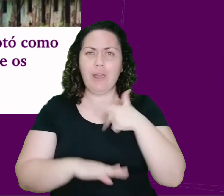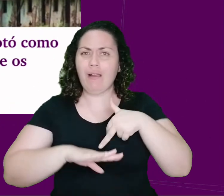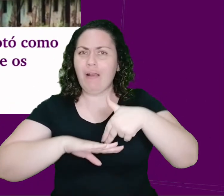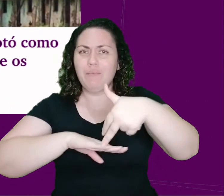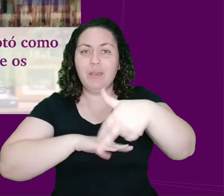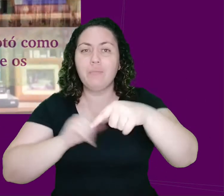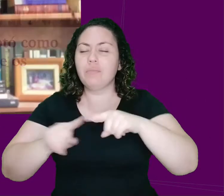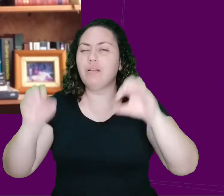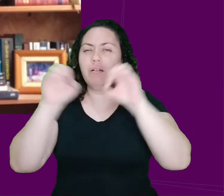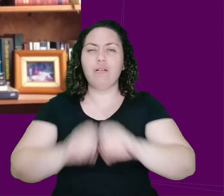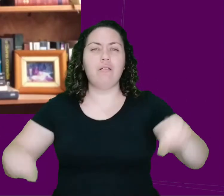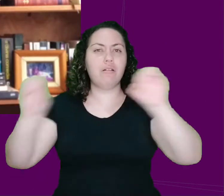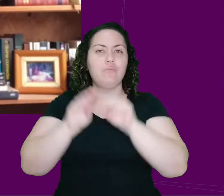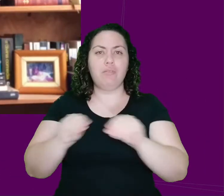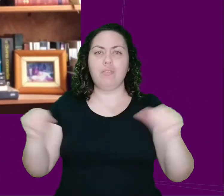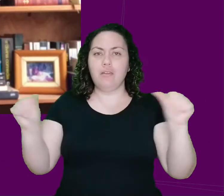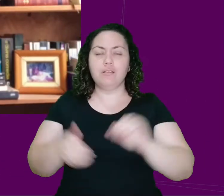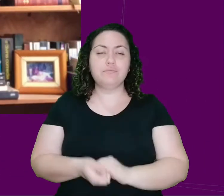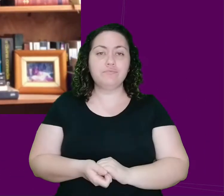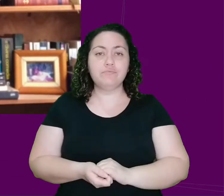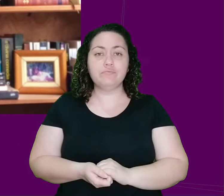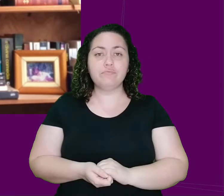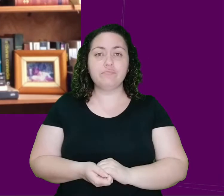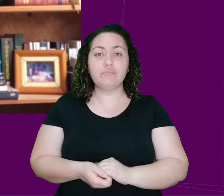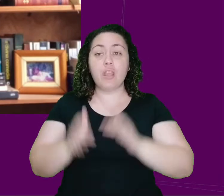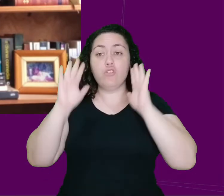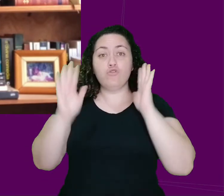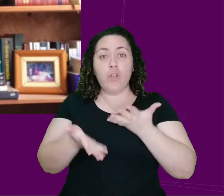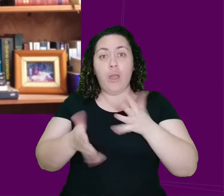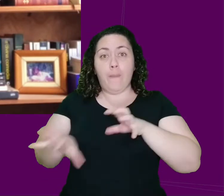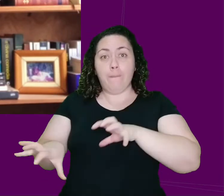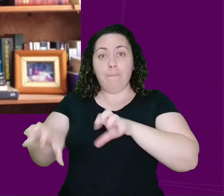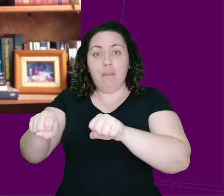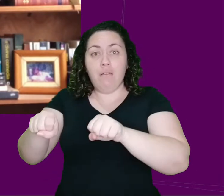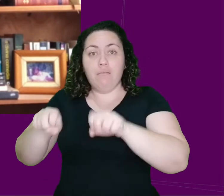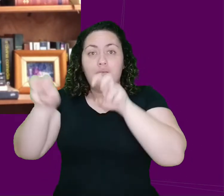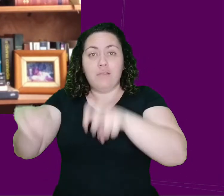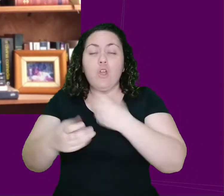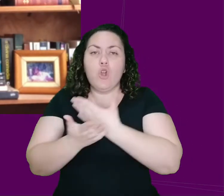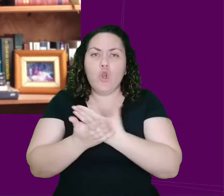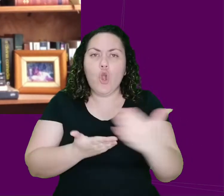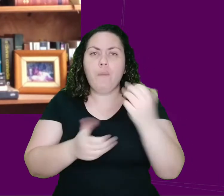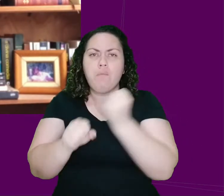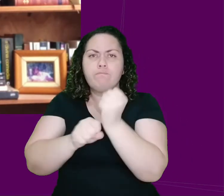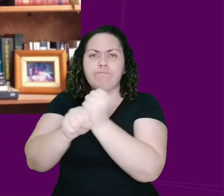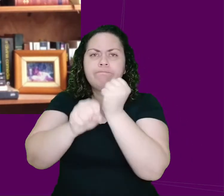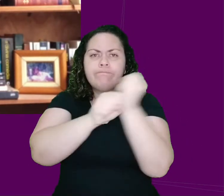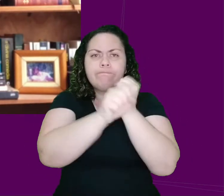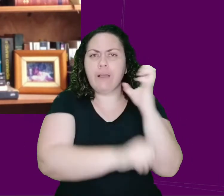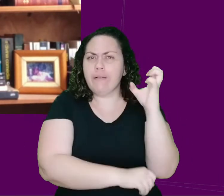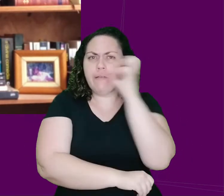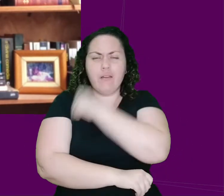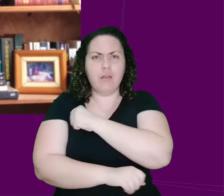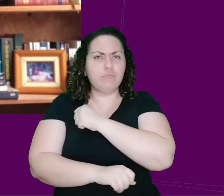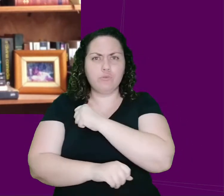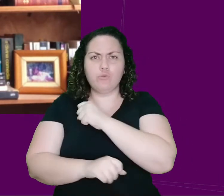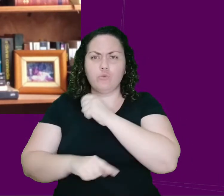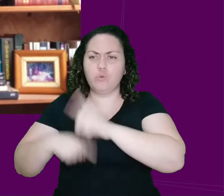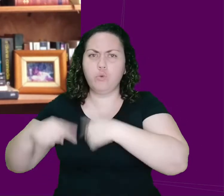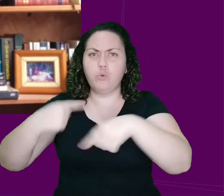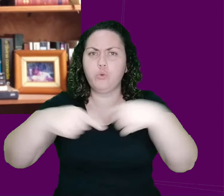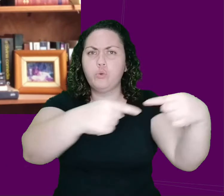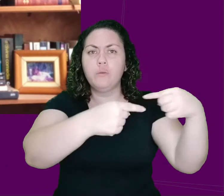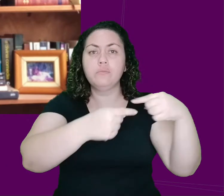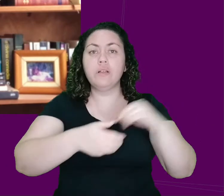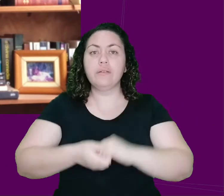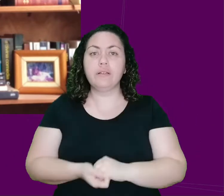terra excelente! Após a aquisição, Paulo Honório inicia as melhorias em São Bernardo de forma rápida e avassaladora.